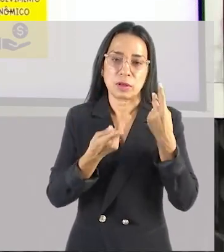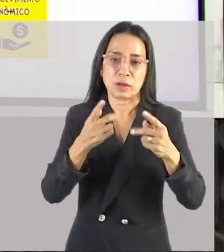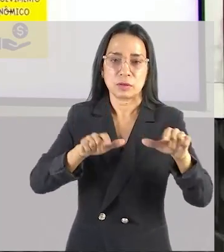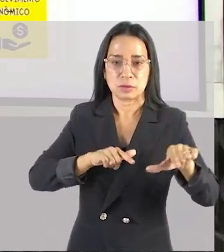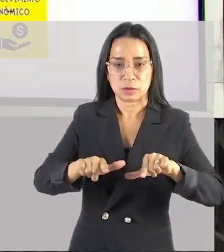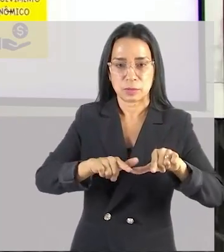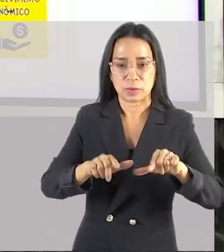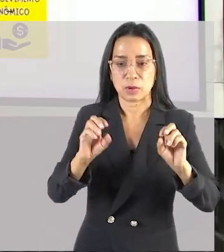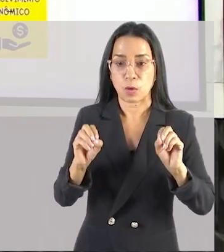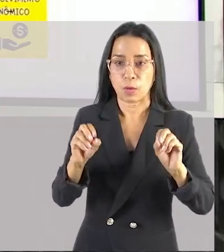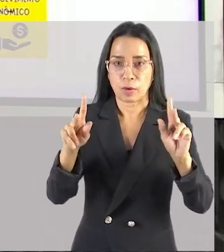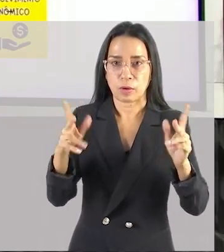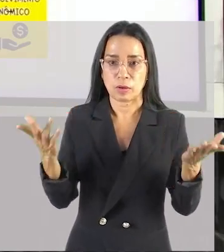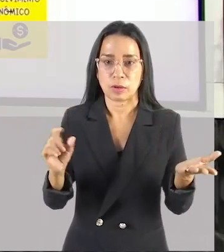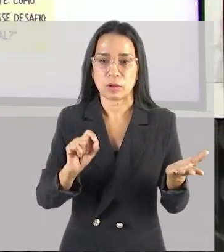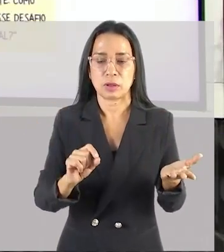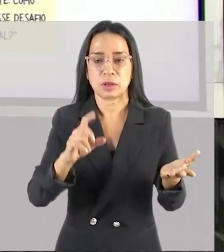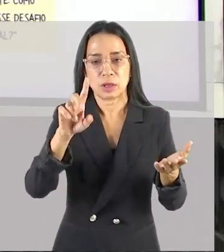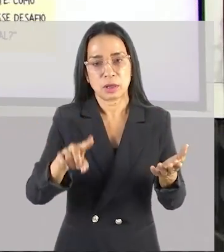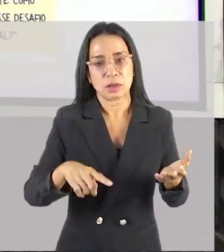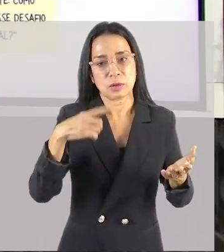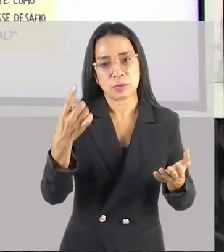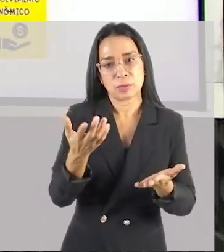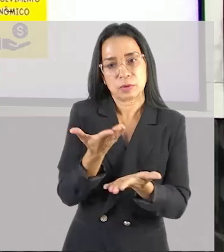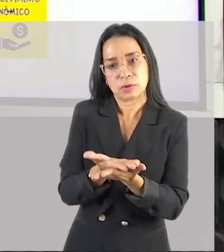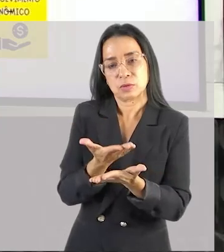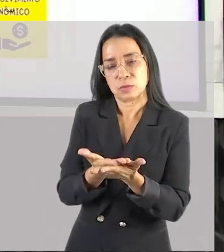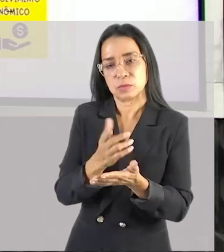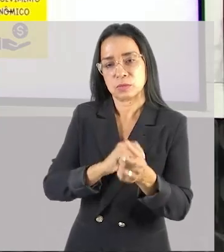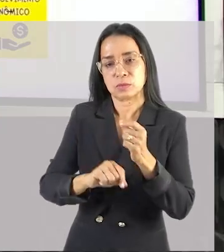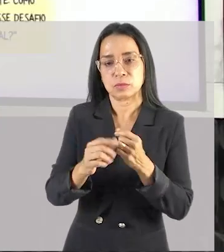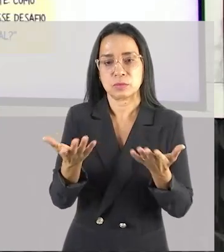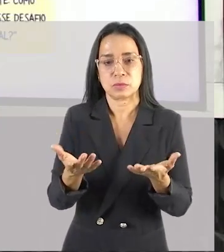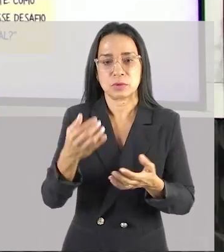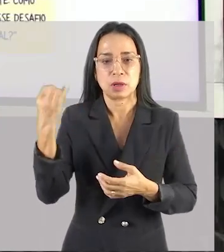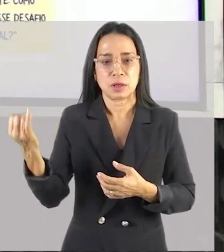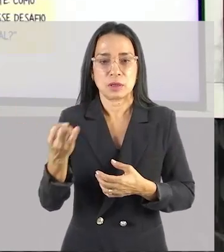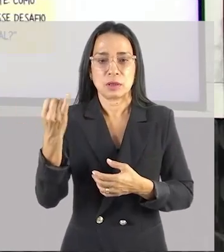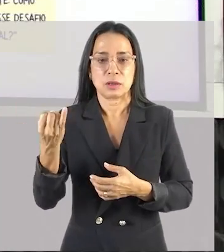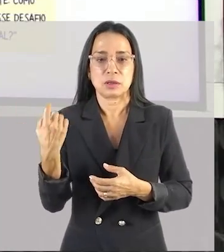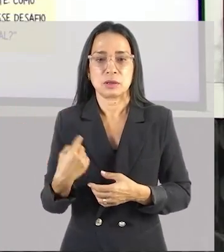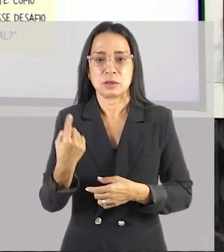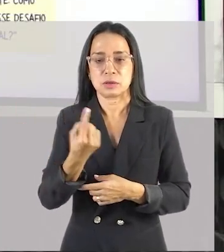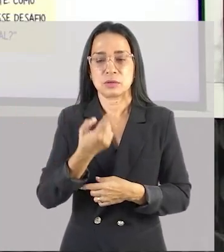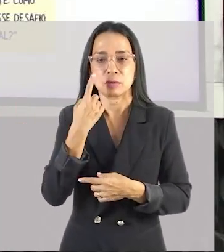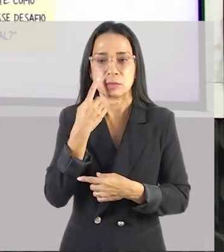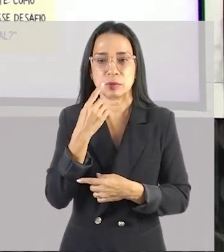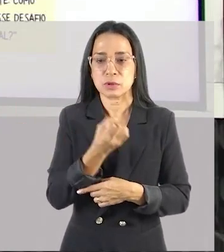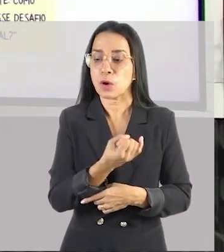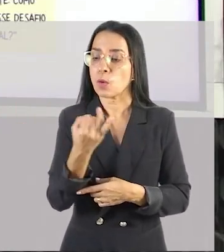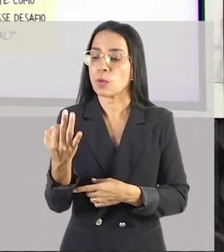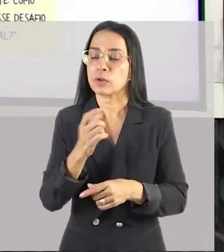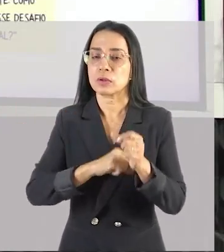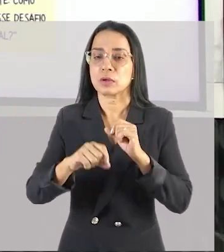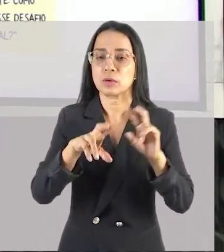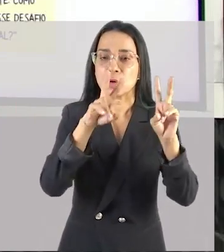trabalho. Tudo bem? E aí, depois desse estudo dos eixos, é interessante que a gente veja